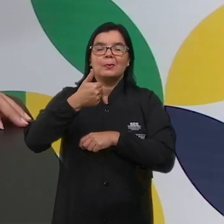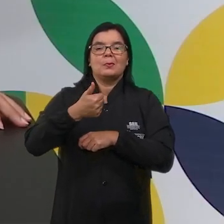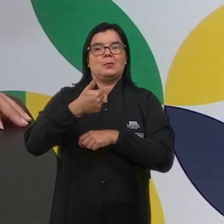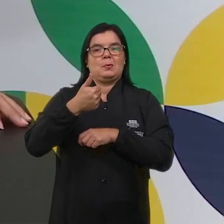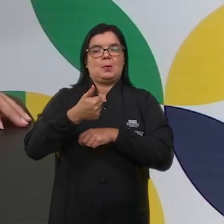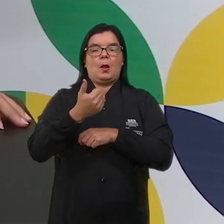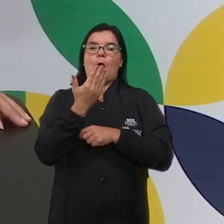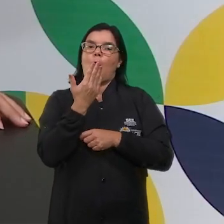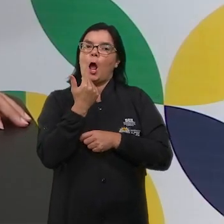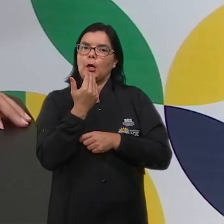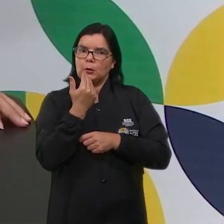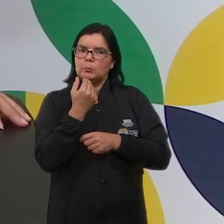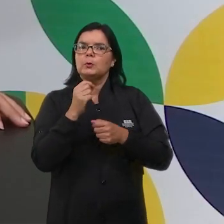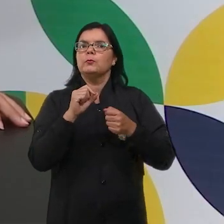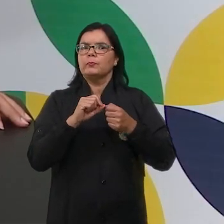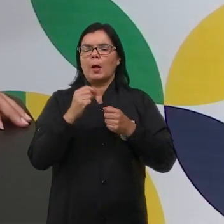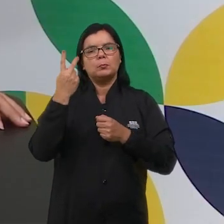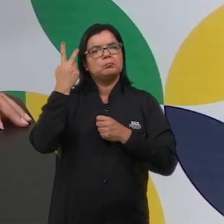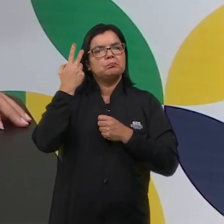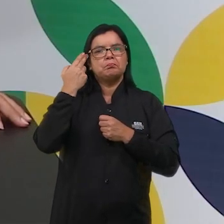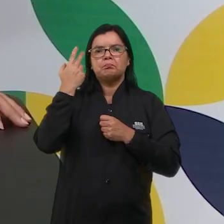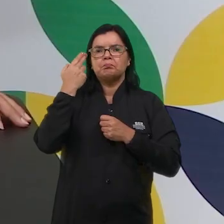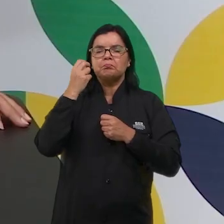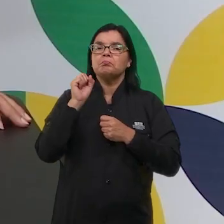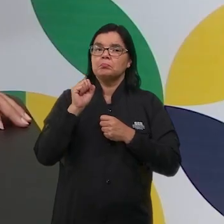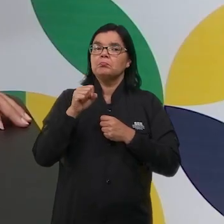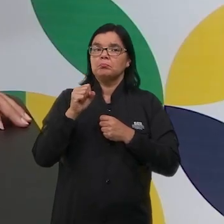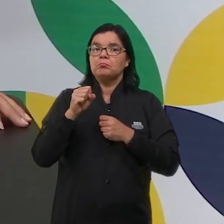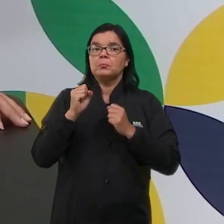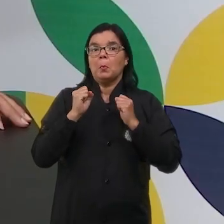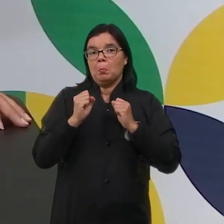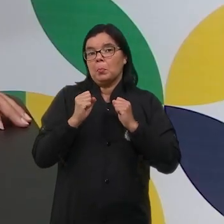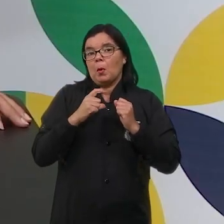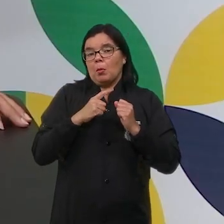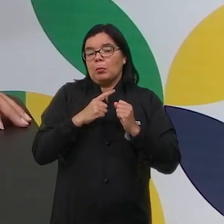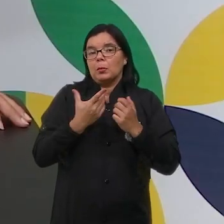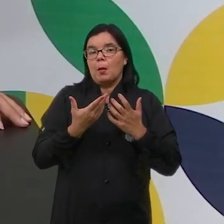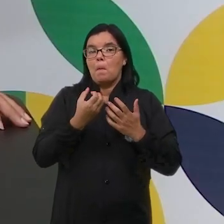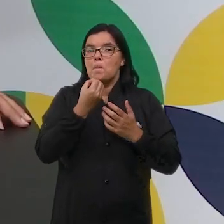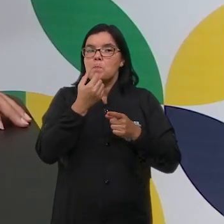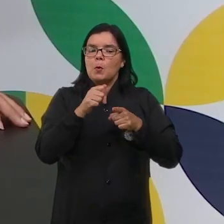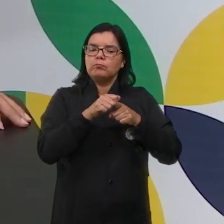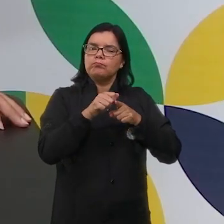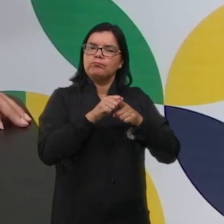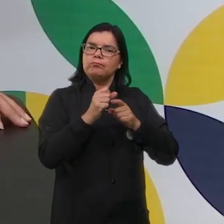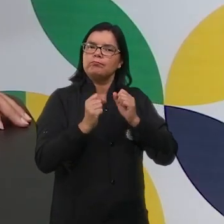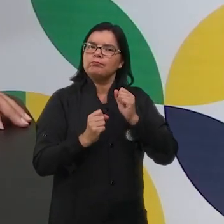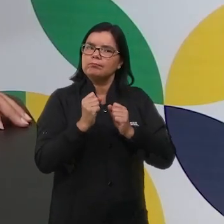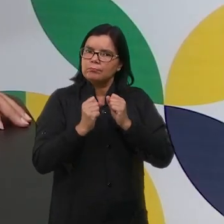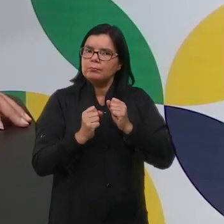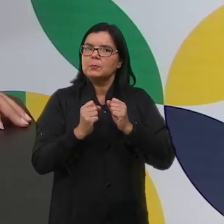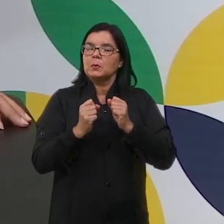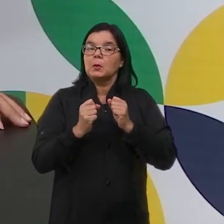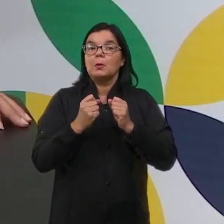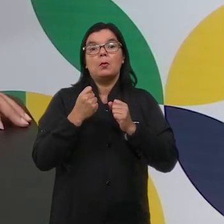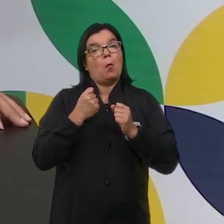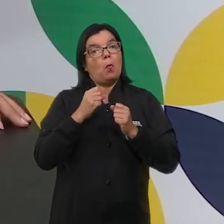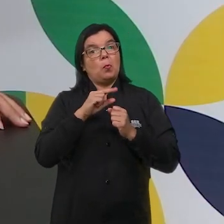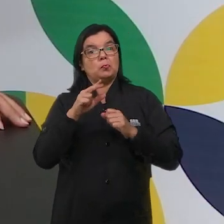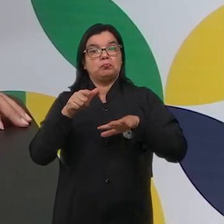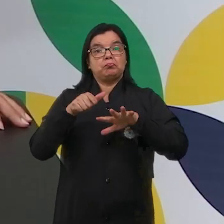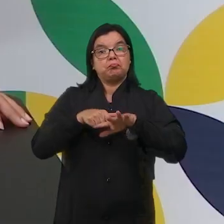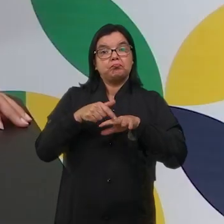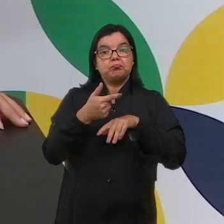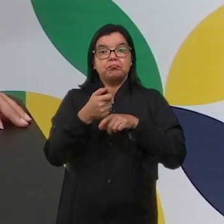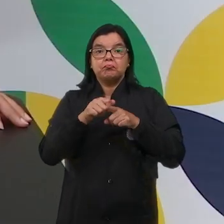a alimentação a gente faz de forma natural. Sim, eu posso ter um bom tênis de corrida e posso correr descalço.